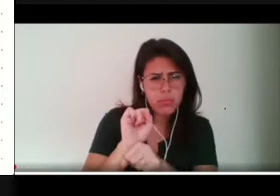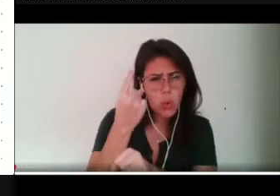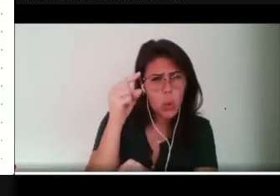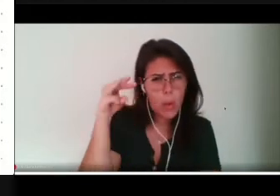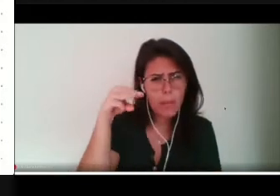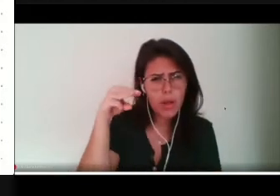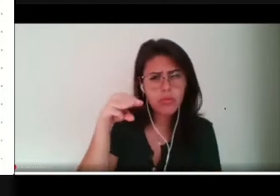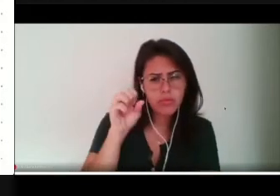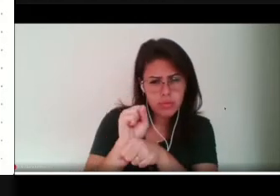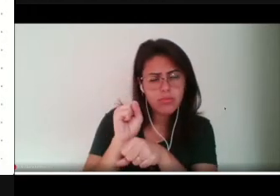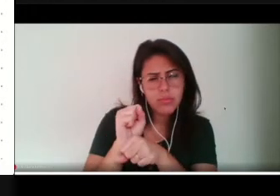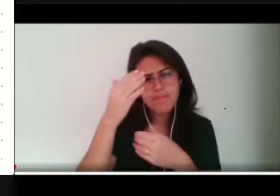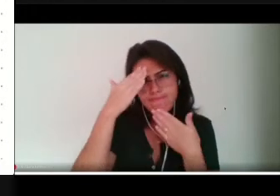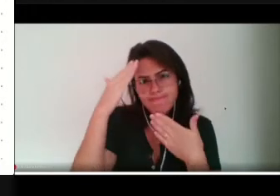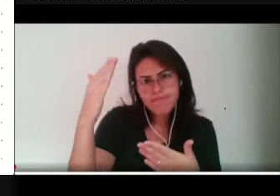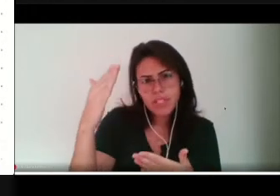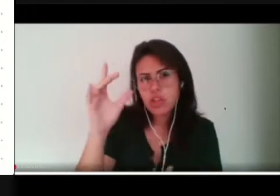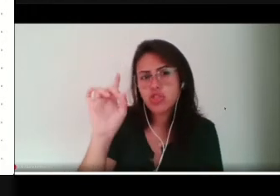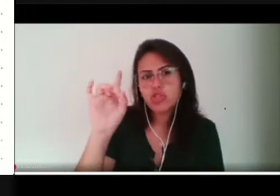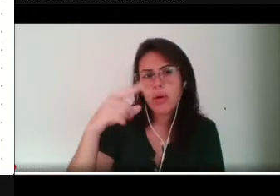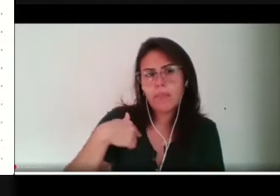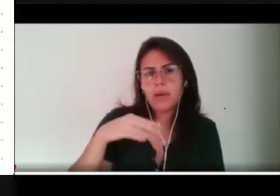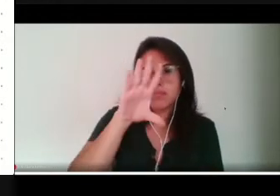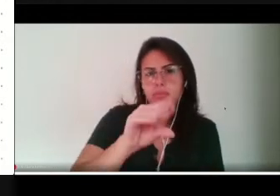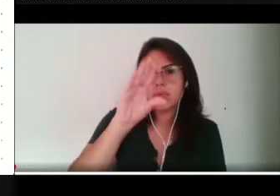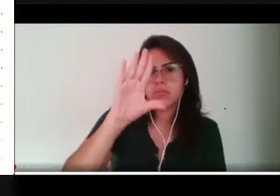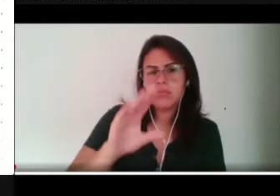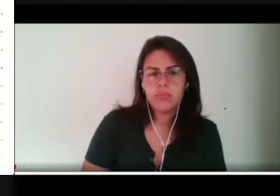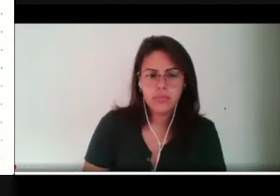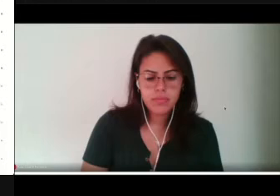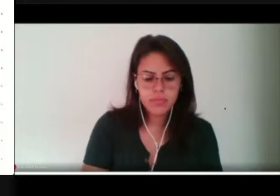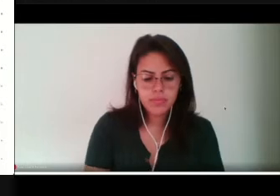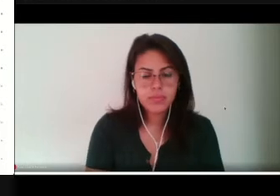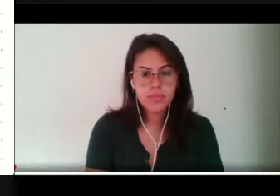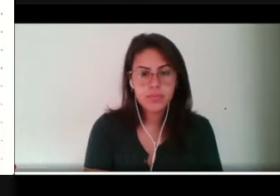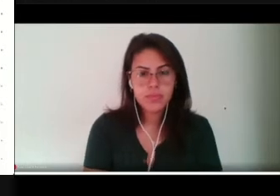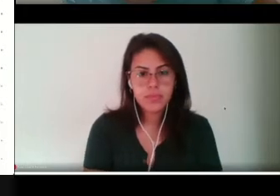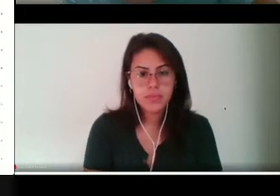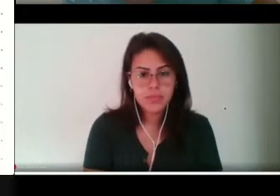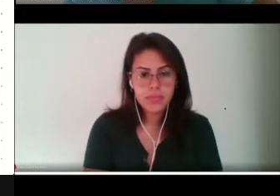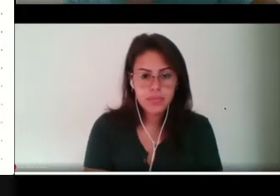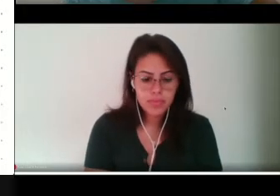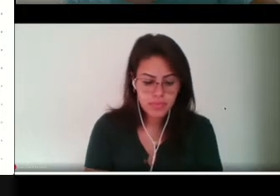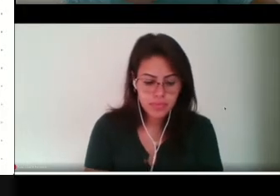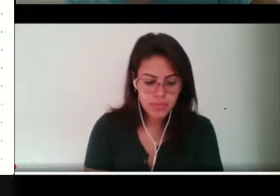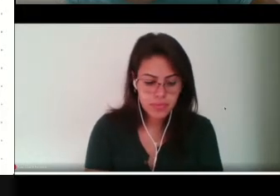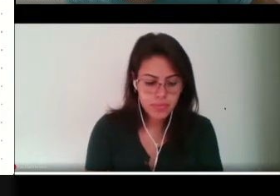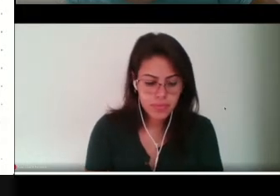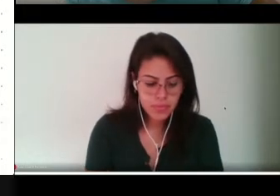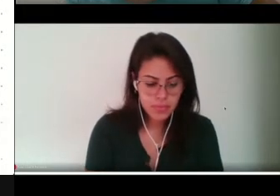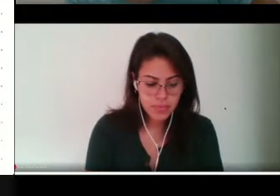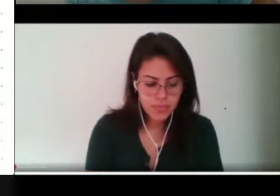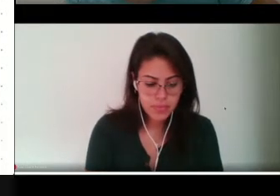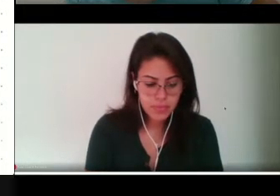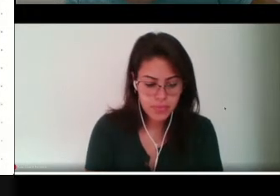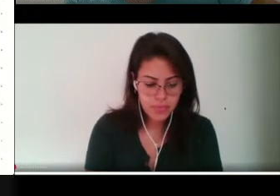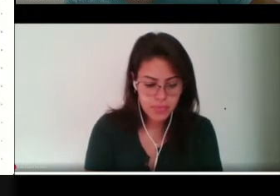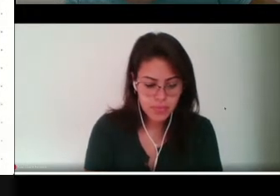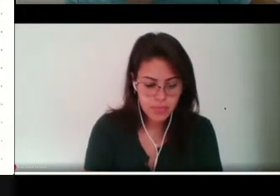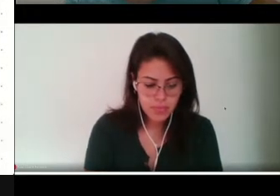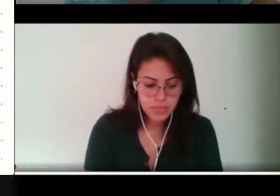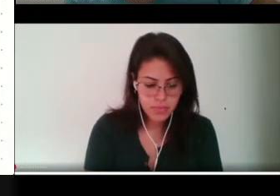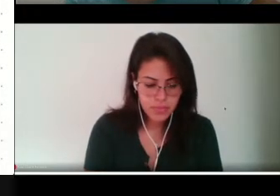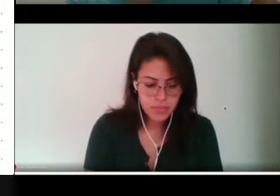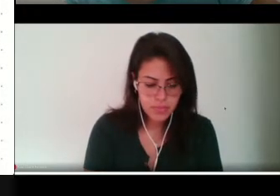Obrigado, viu? Só para me tirar uma foto da matéria. Então, eu tenho que A